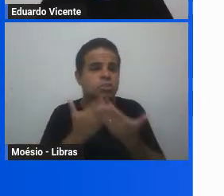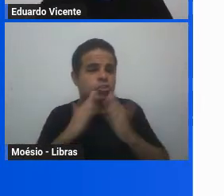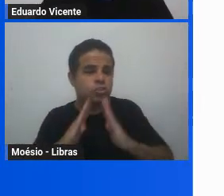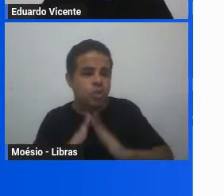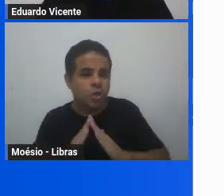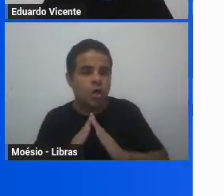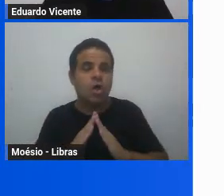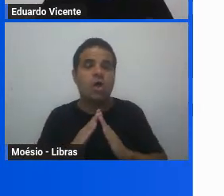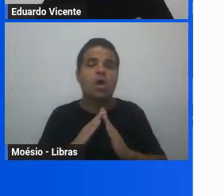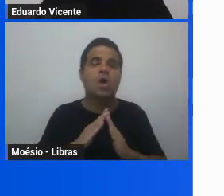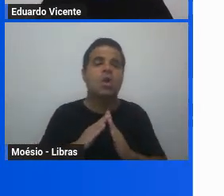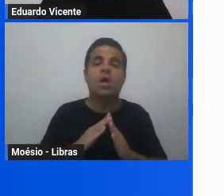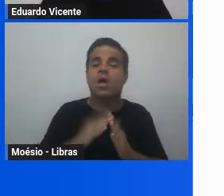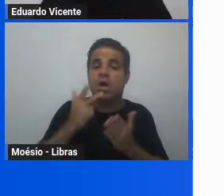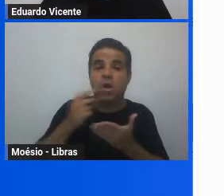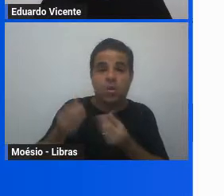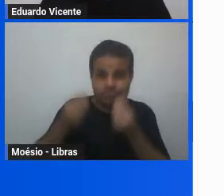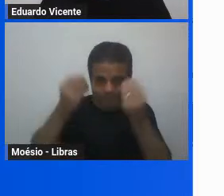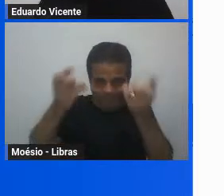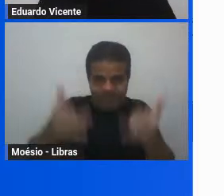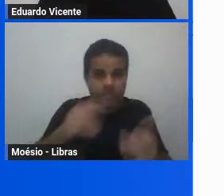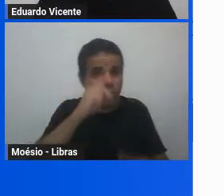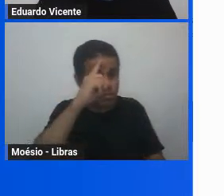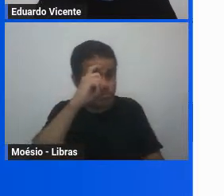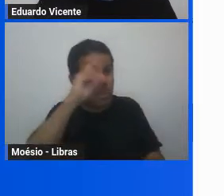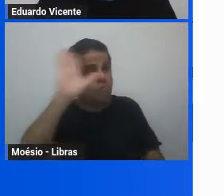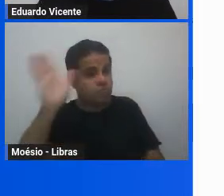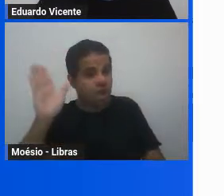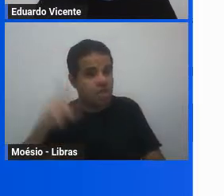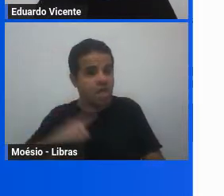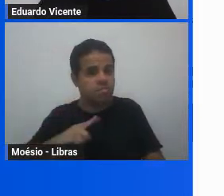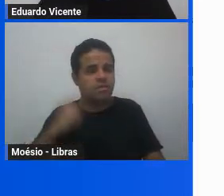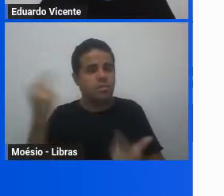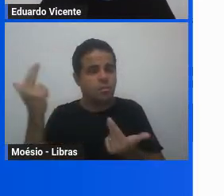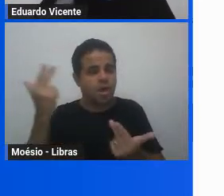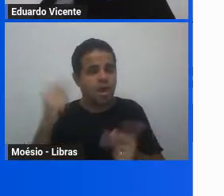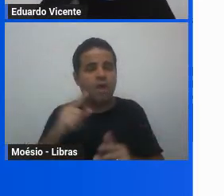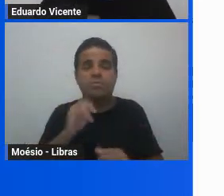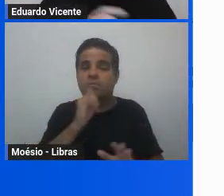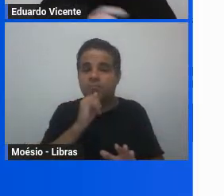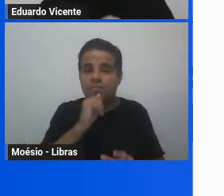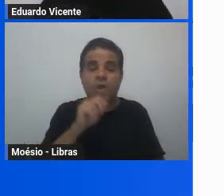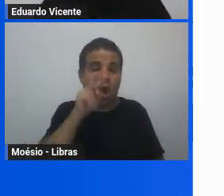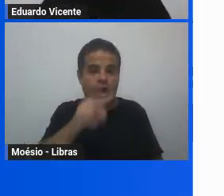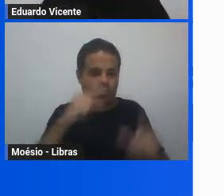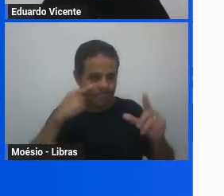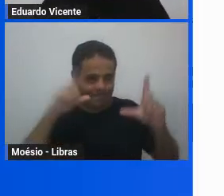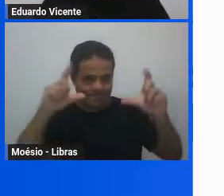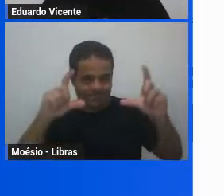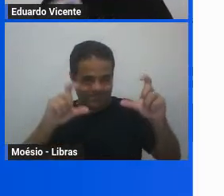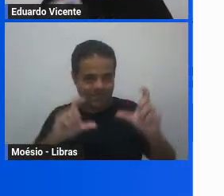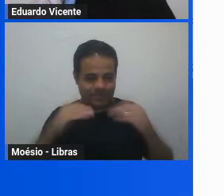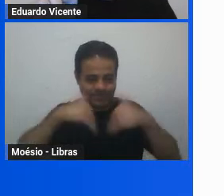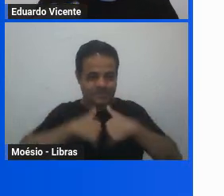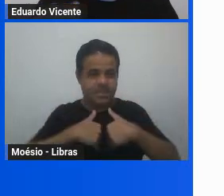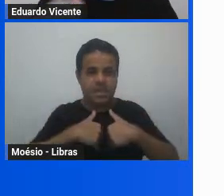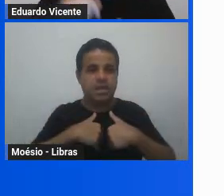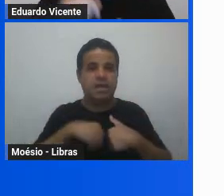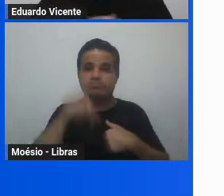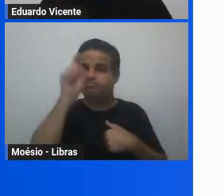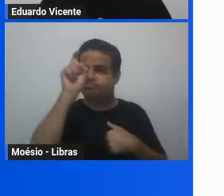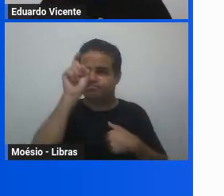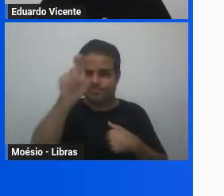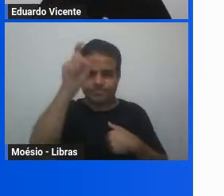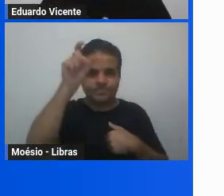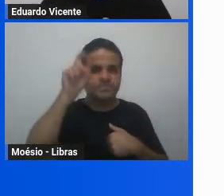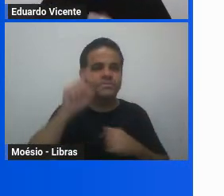hospitais fazem isso. Eu trouxe para cá porque nos hospitais fazem desta maneira. Então, por exemplo, olha a figurinha do TEA, né? Quando eu clico